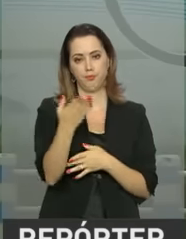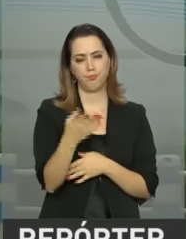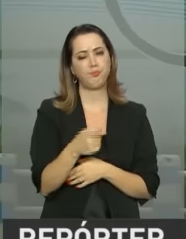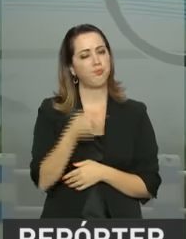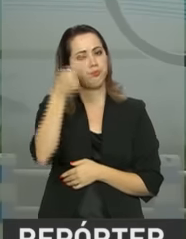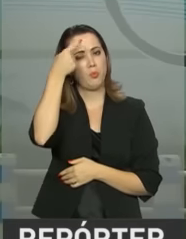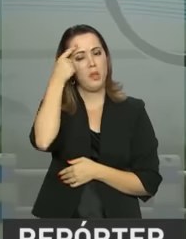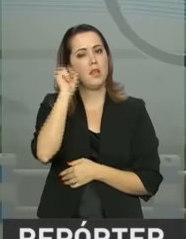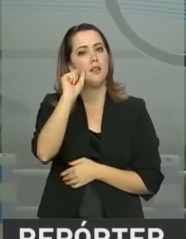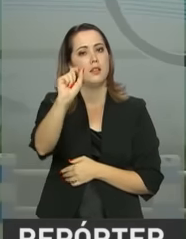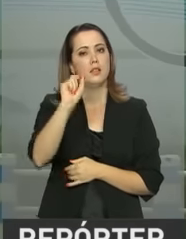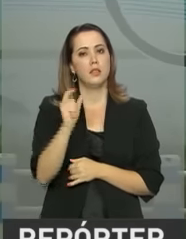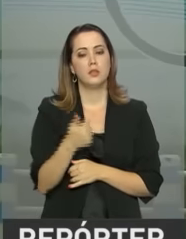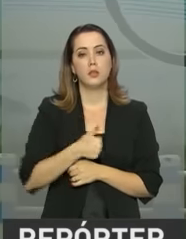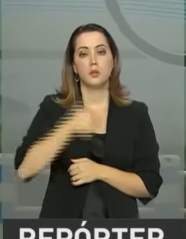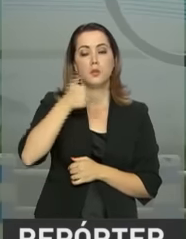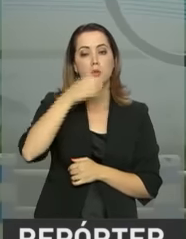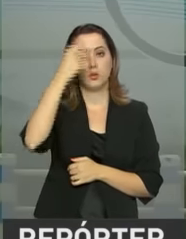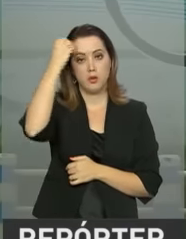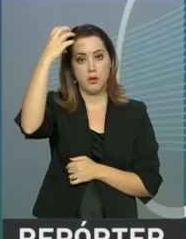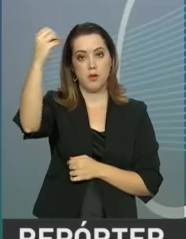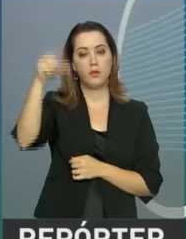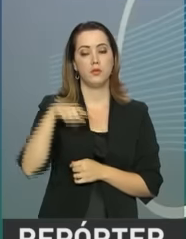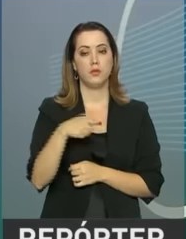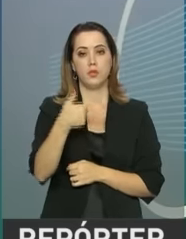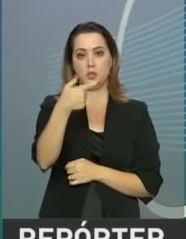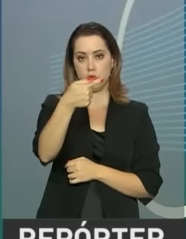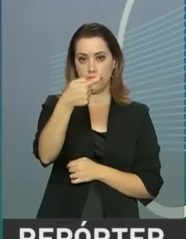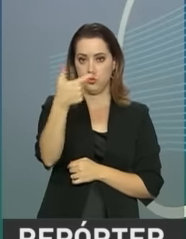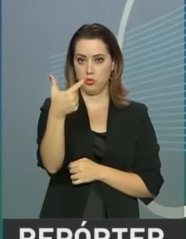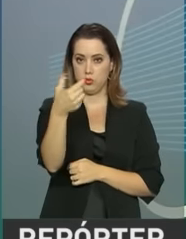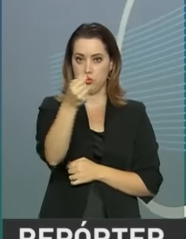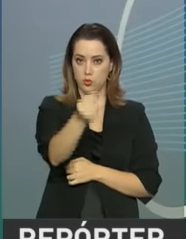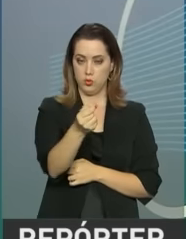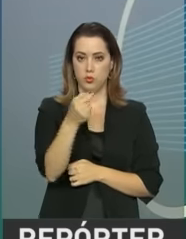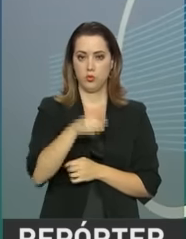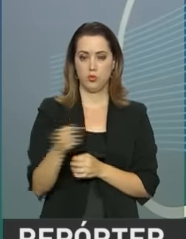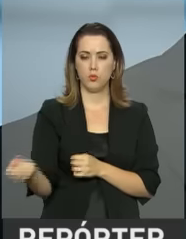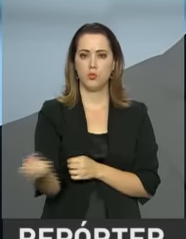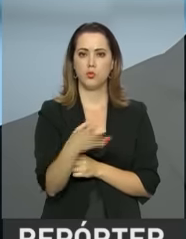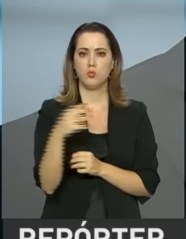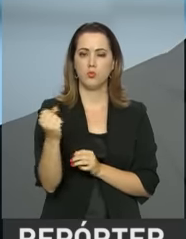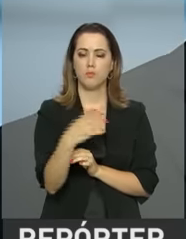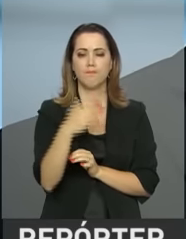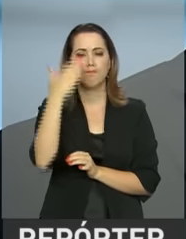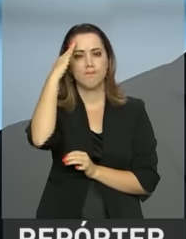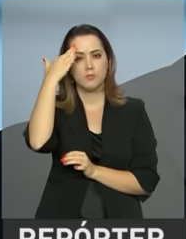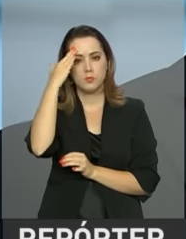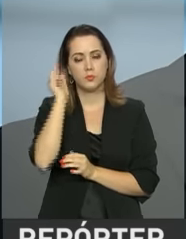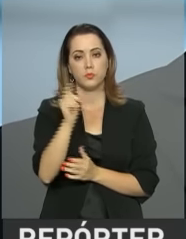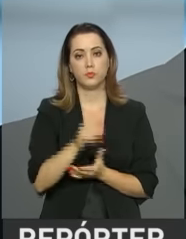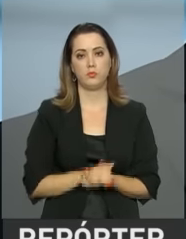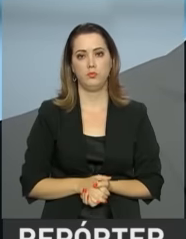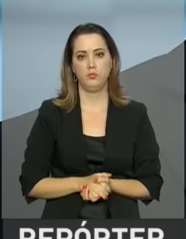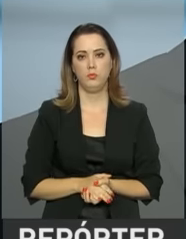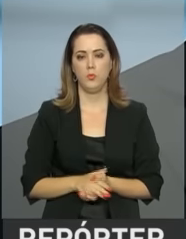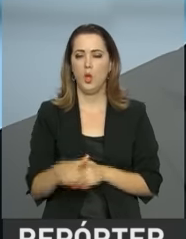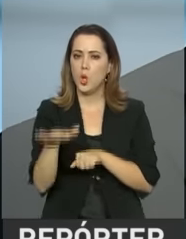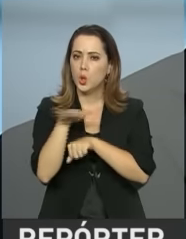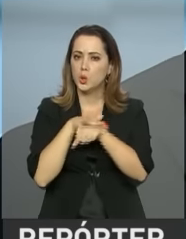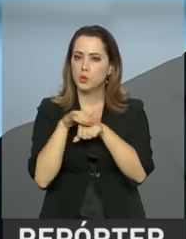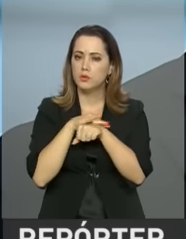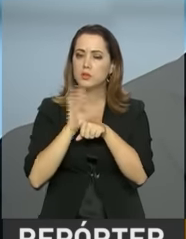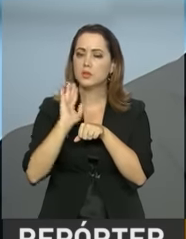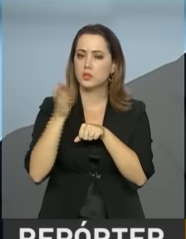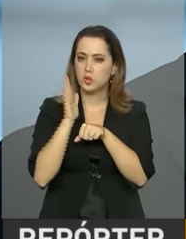da delegação brasileira à China durante o G20 para construir novos entendimentos conversei com o presidente sobre um memorando que